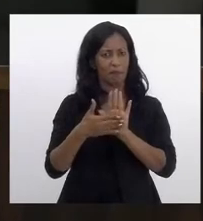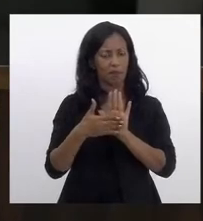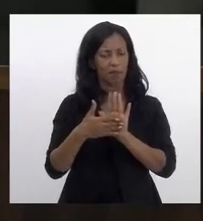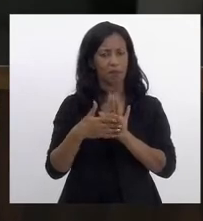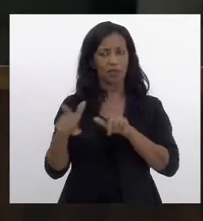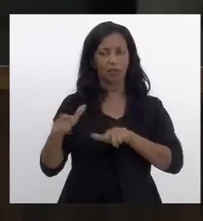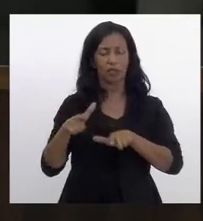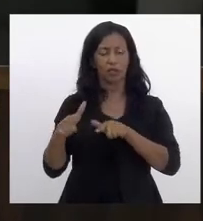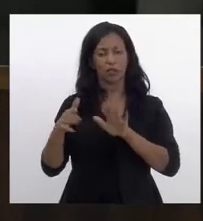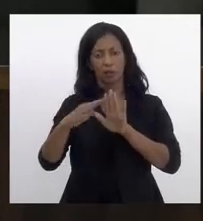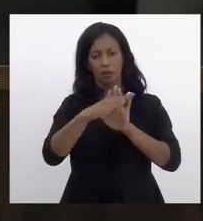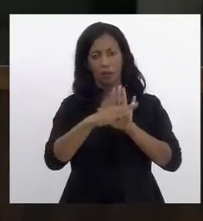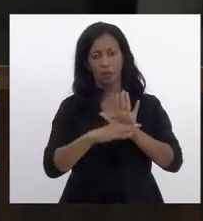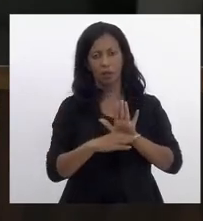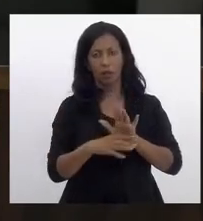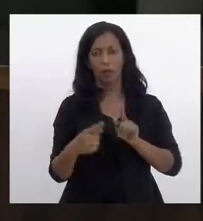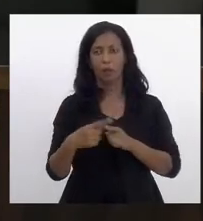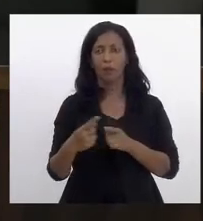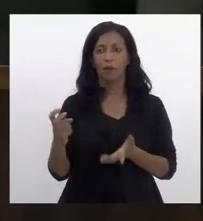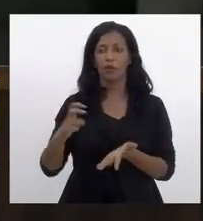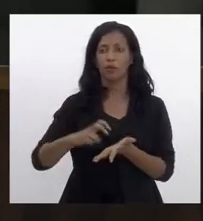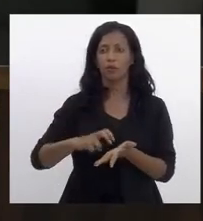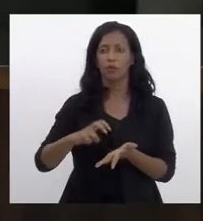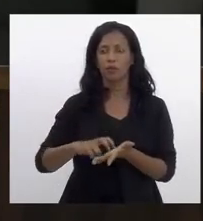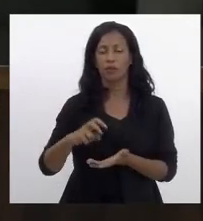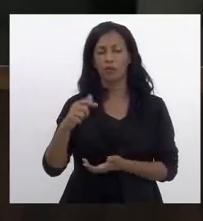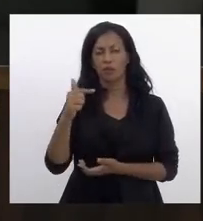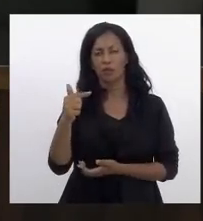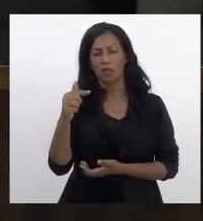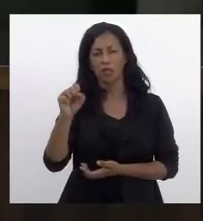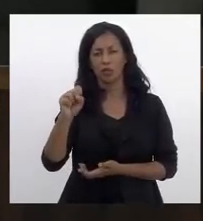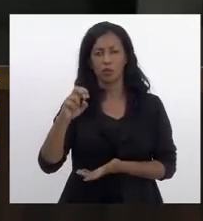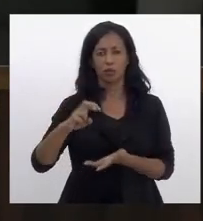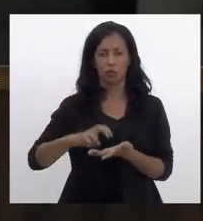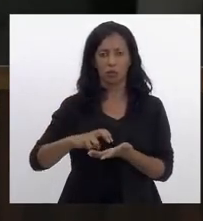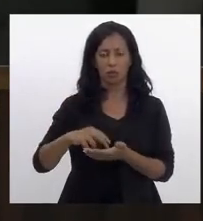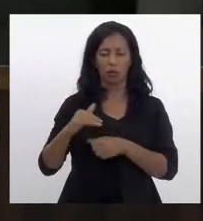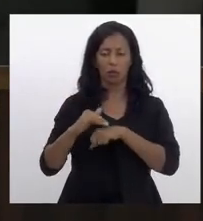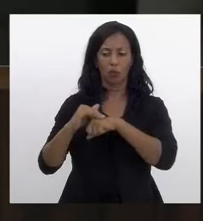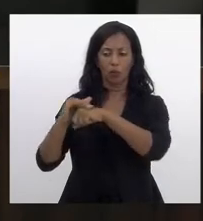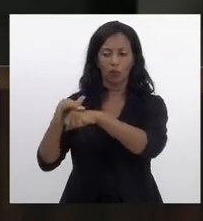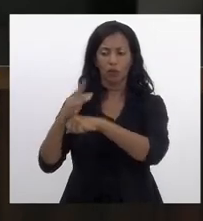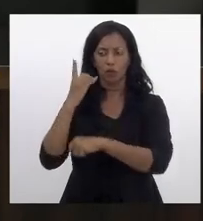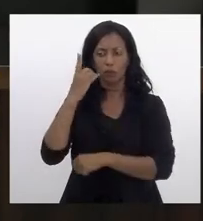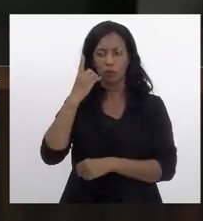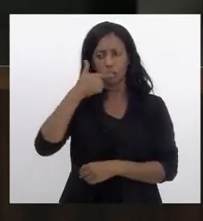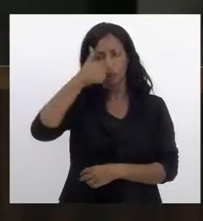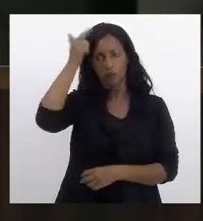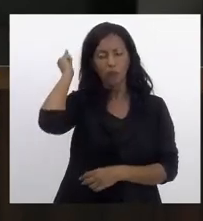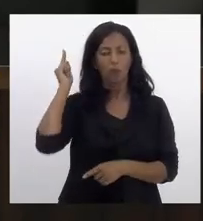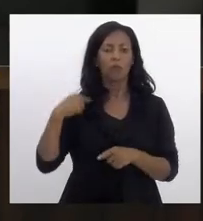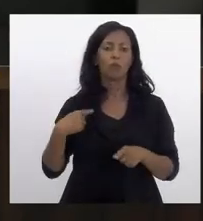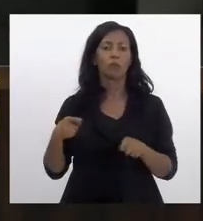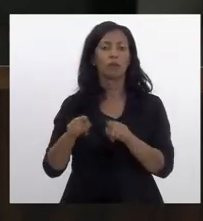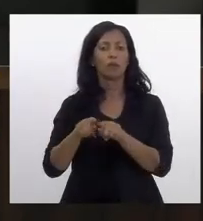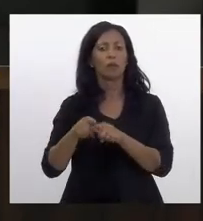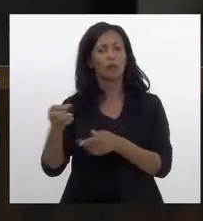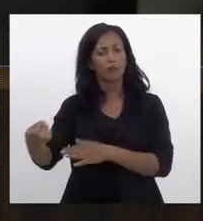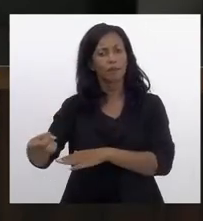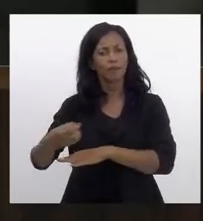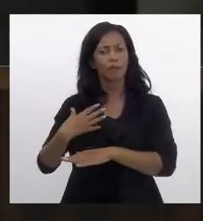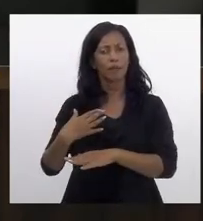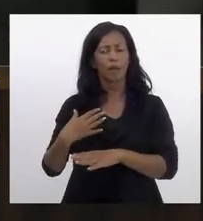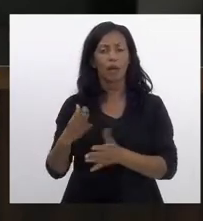trabalhos à ordem, porque pela manhã, por volta de 7 ou 8 horas da manhã, eu conversei com o Luiz. Eu recebi também